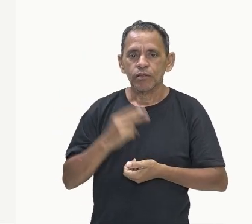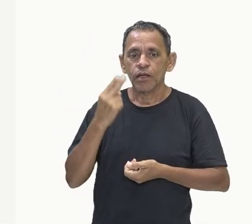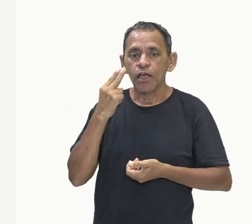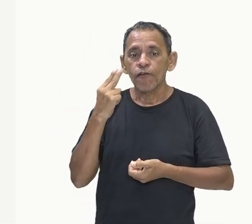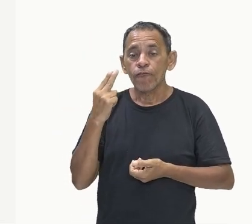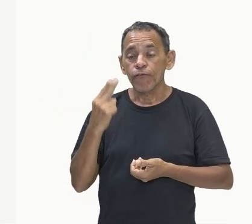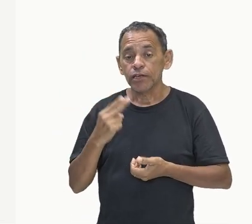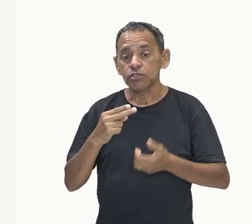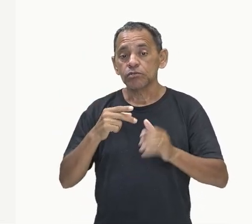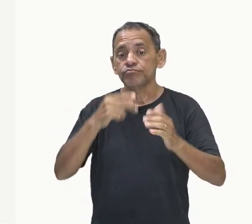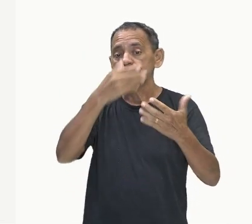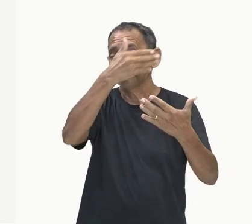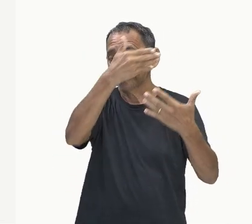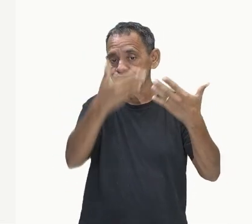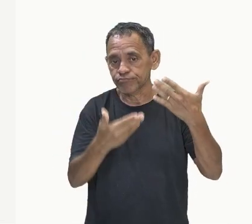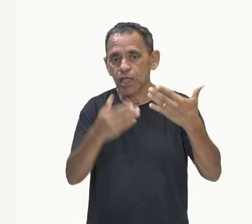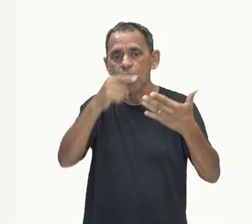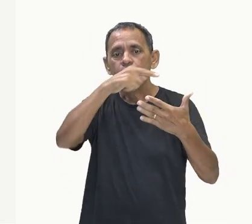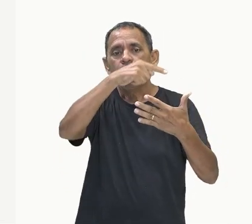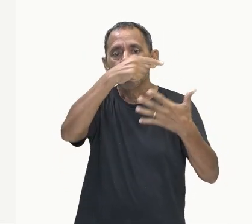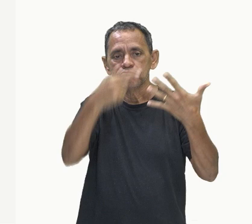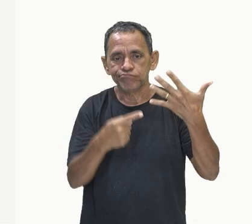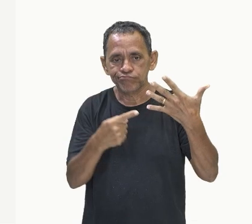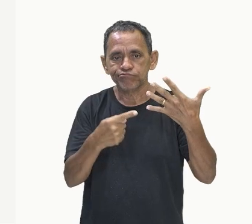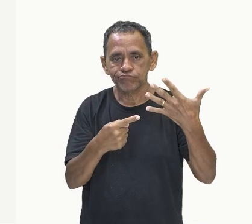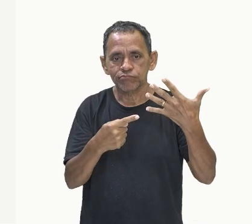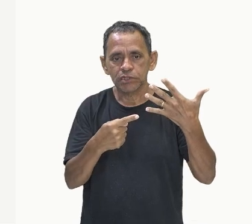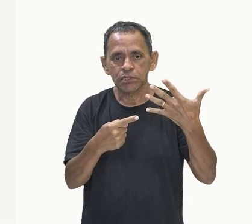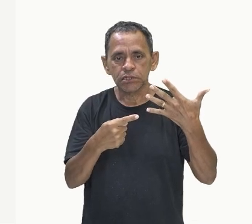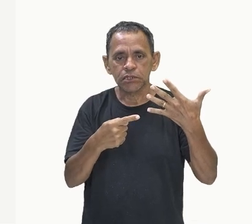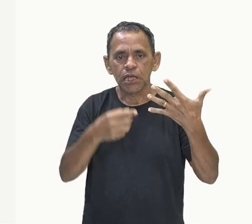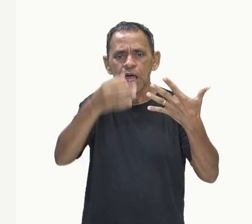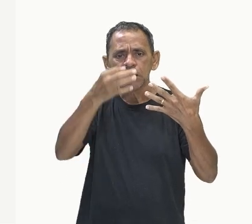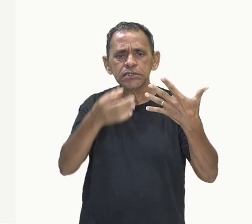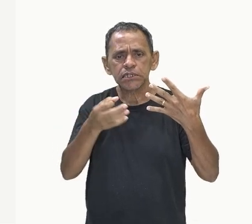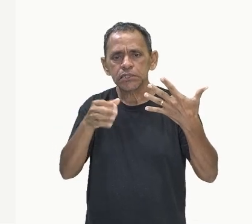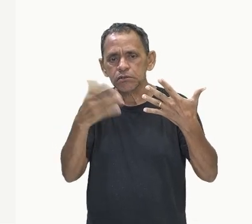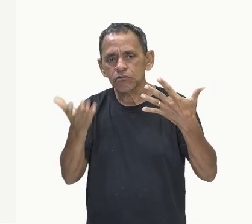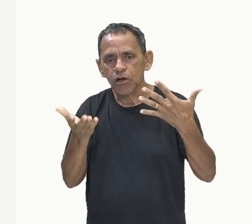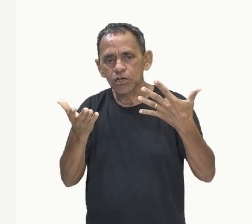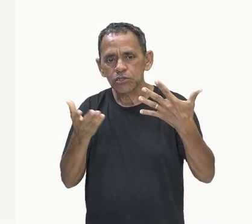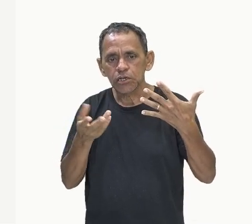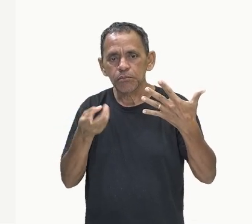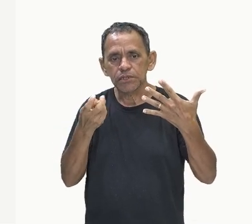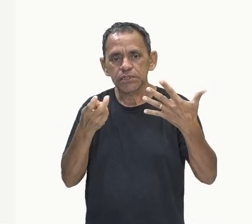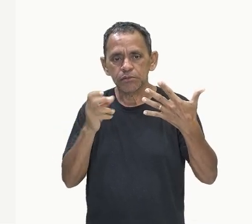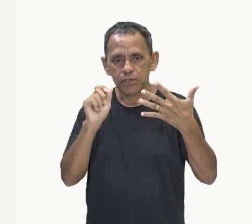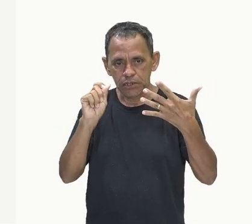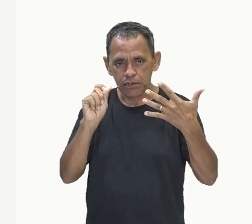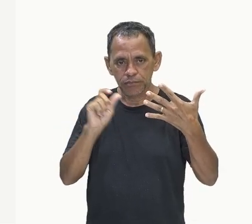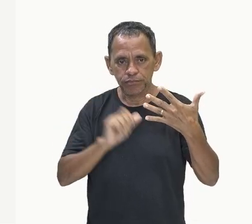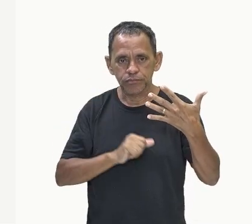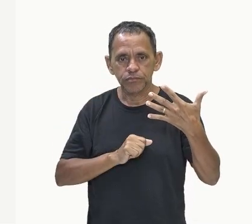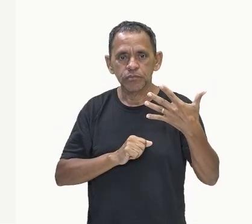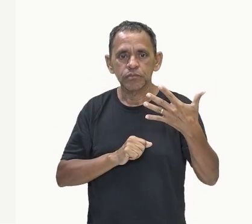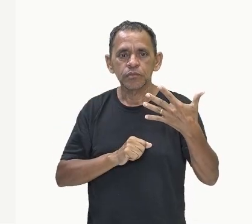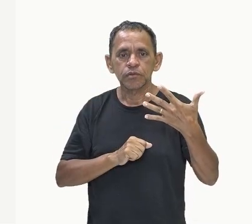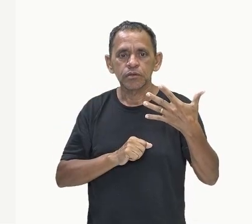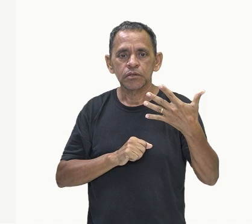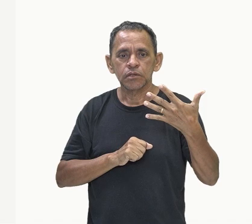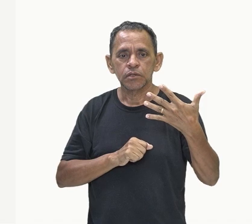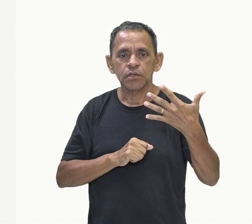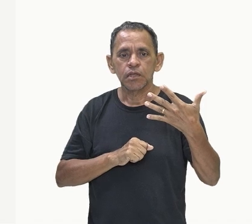E aí, pessoal, quais são as corretas aqui? Veja que a opção número 3 está certa.